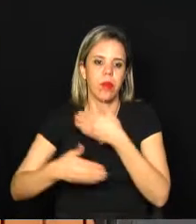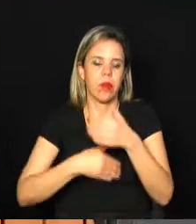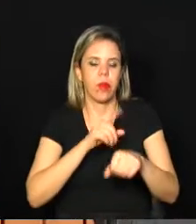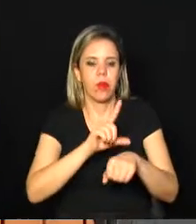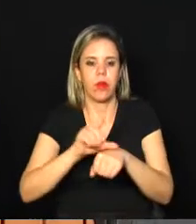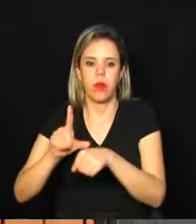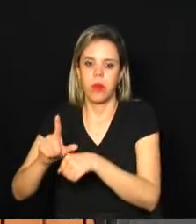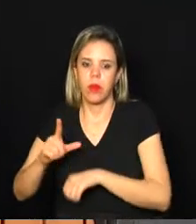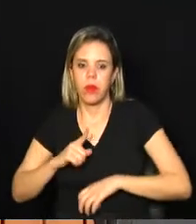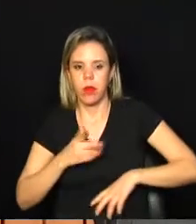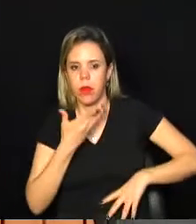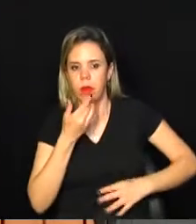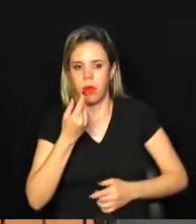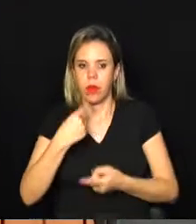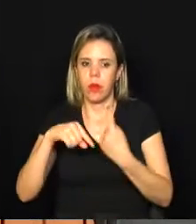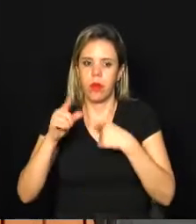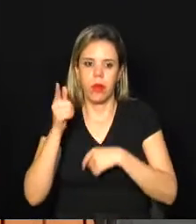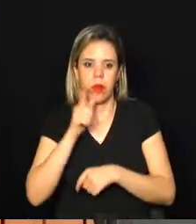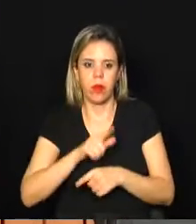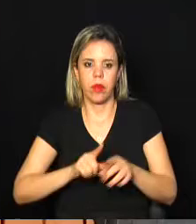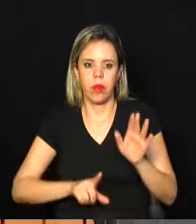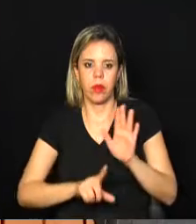Comerciantes ali tenham